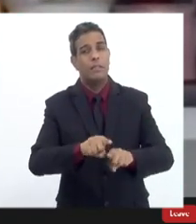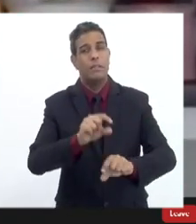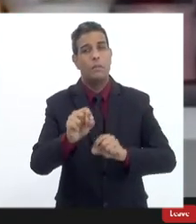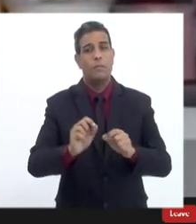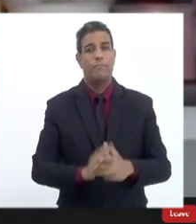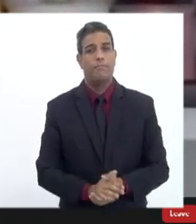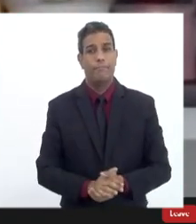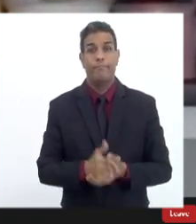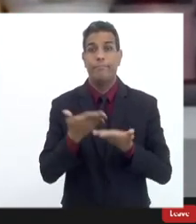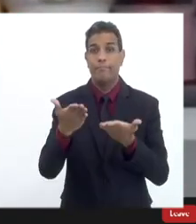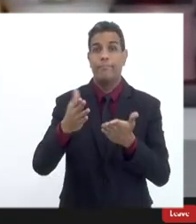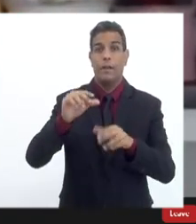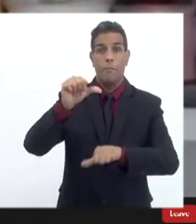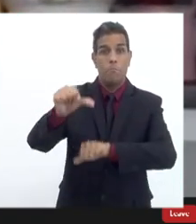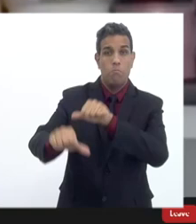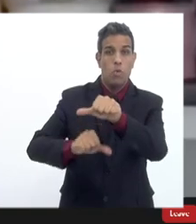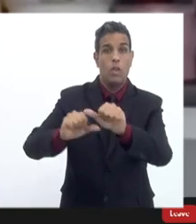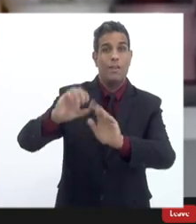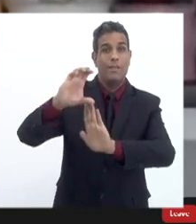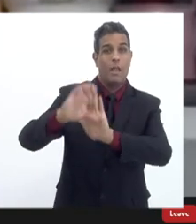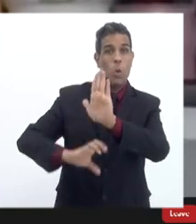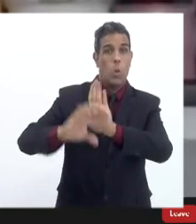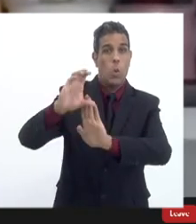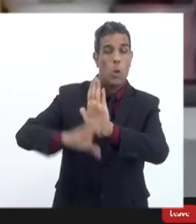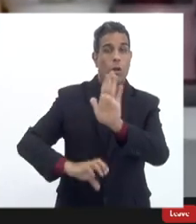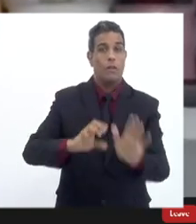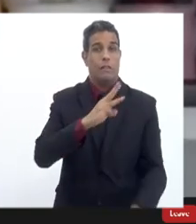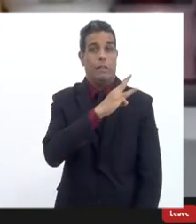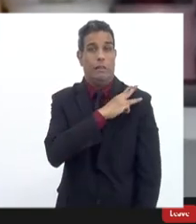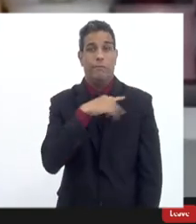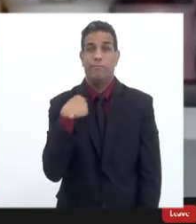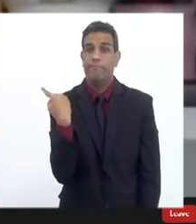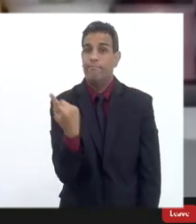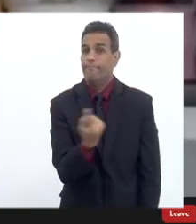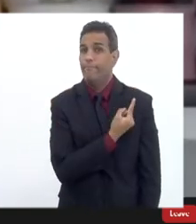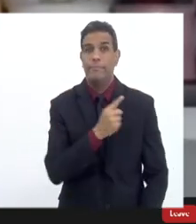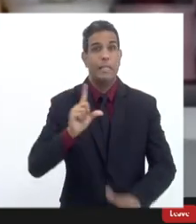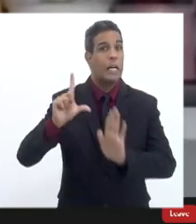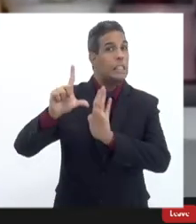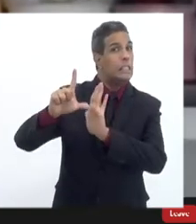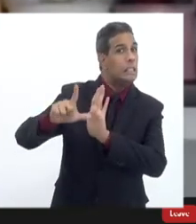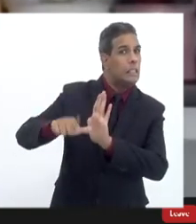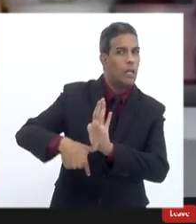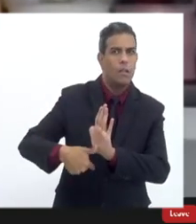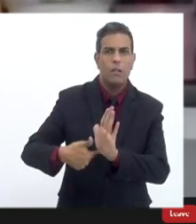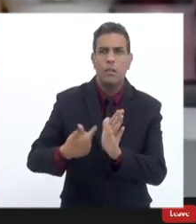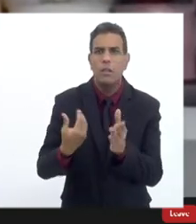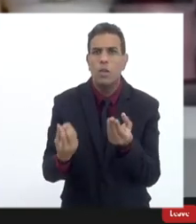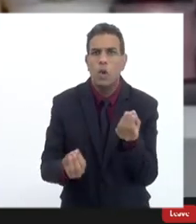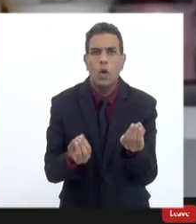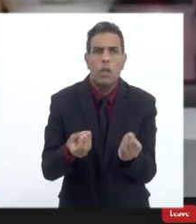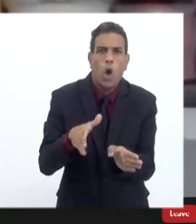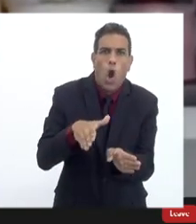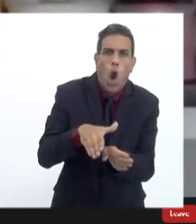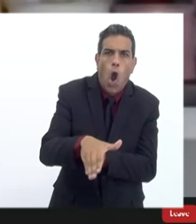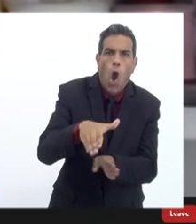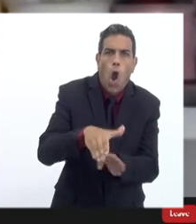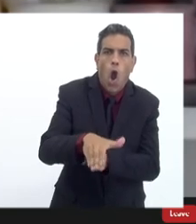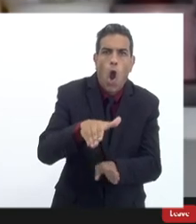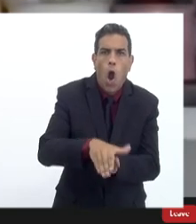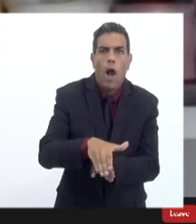relação à reforma do ensino médio, né? A gente está absolutamente atrasado. No Conselho Estadual de Educação a gente está dizendo